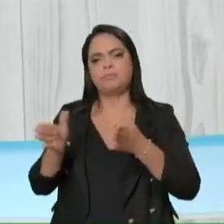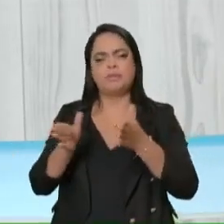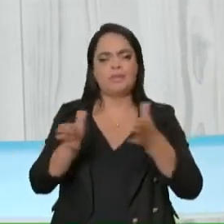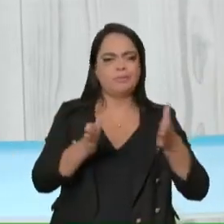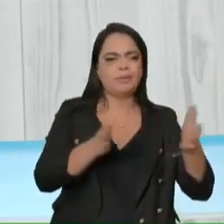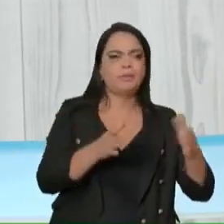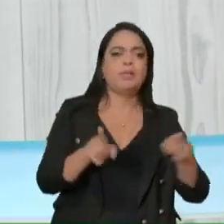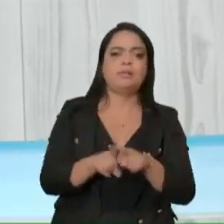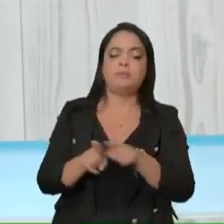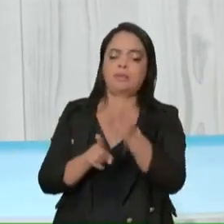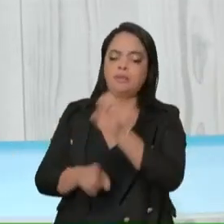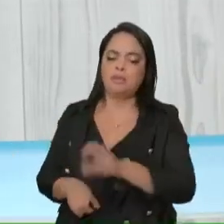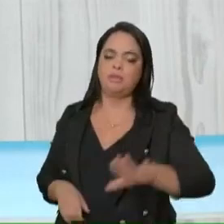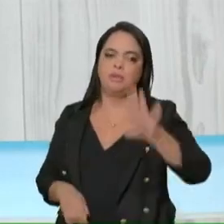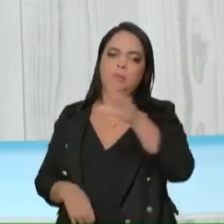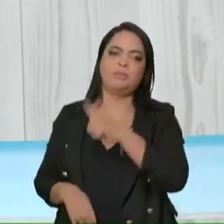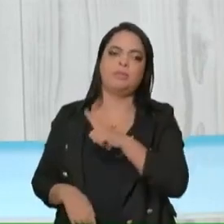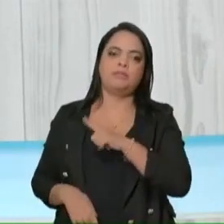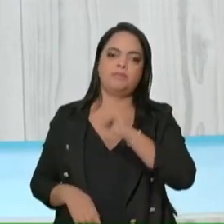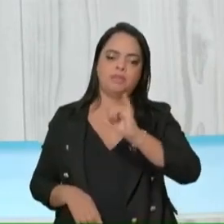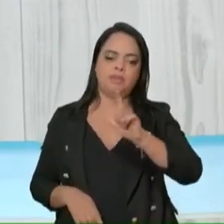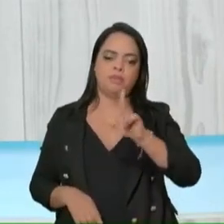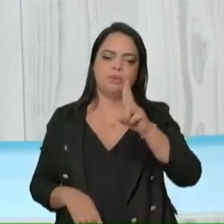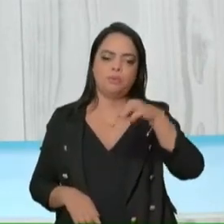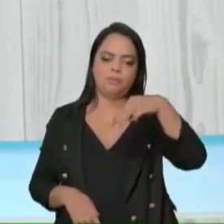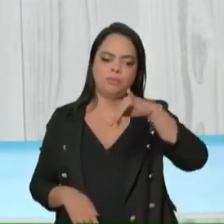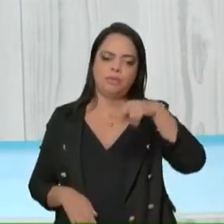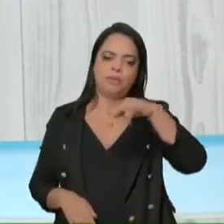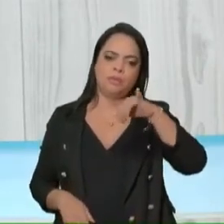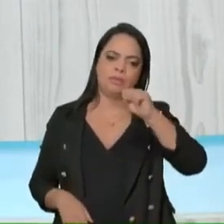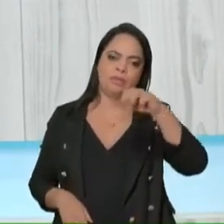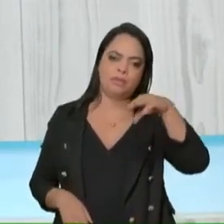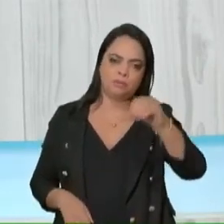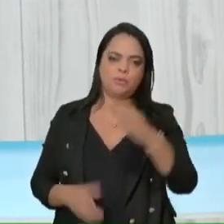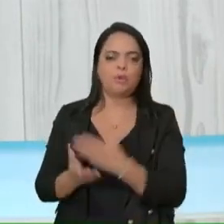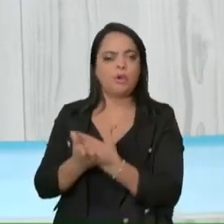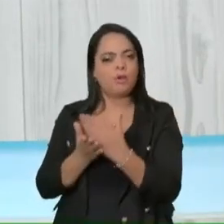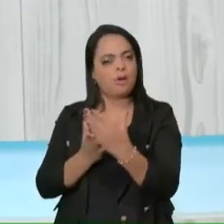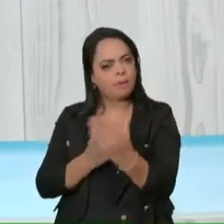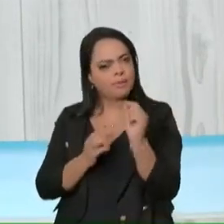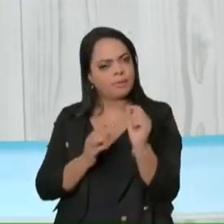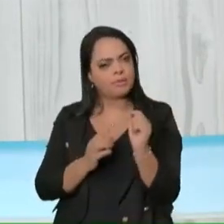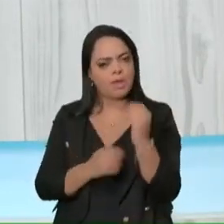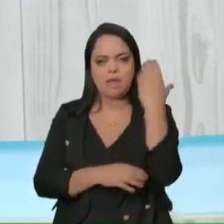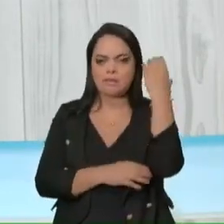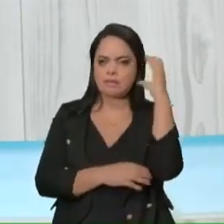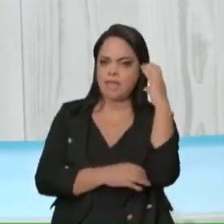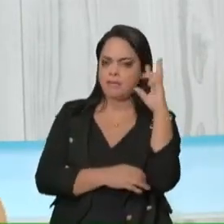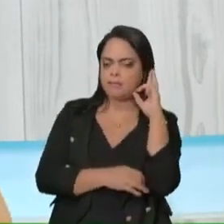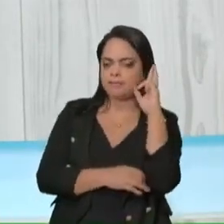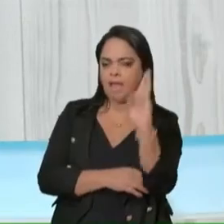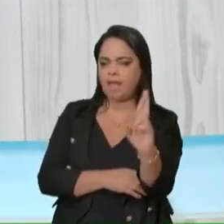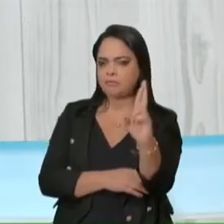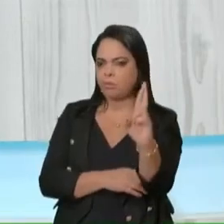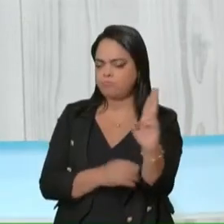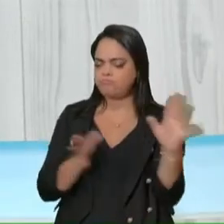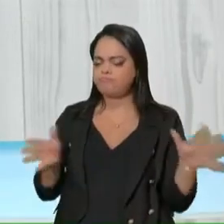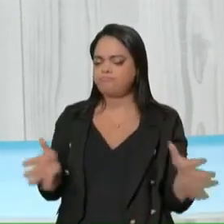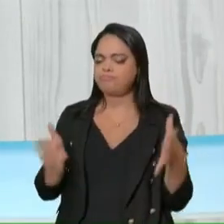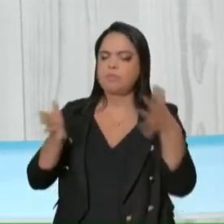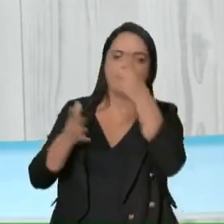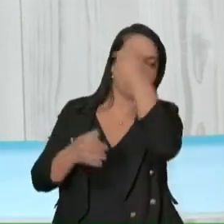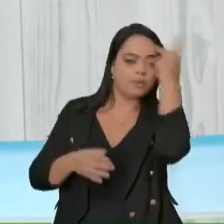também na Europa o movimento do iluminismo, que foi um movimento que começou a trazer a ascensão da ciência, da razão, fazendo com que as